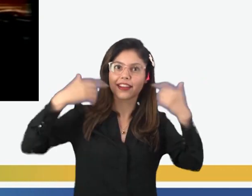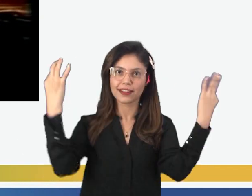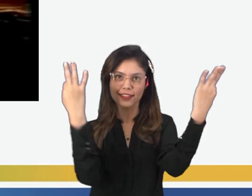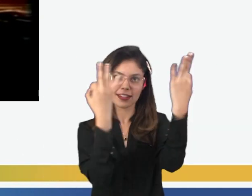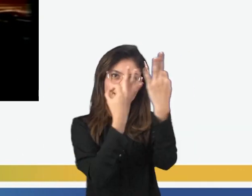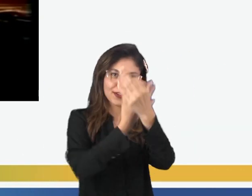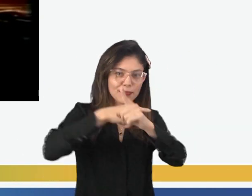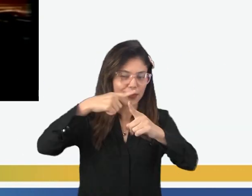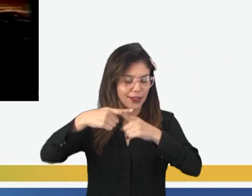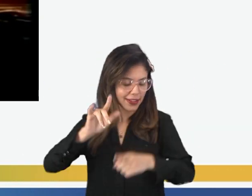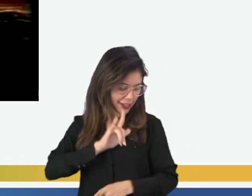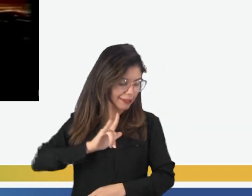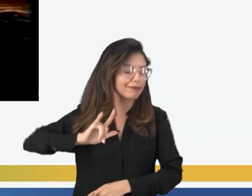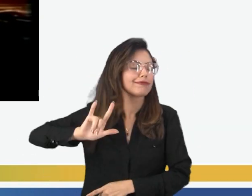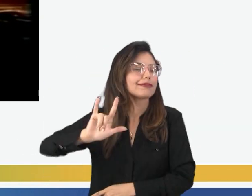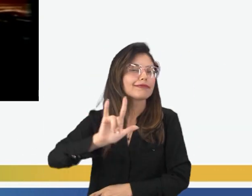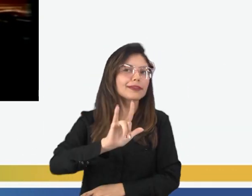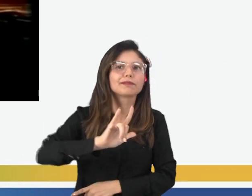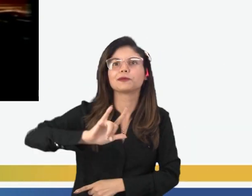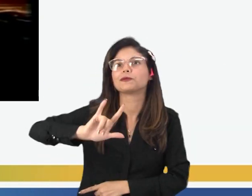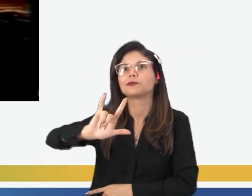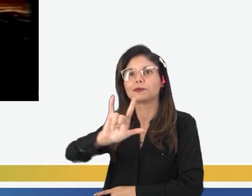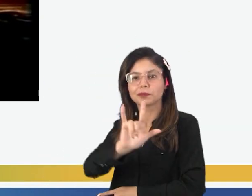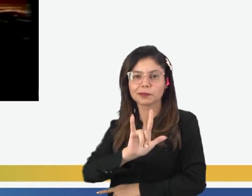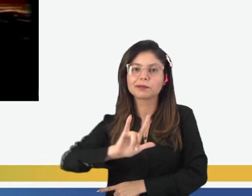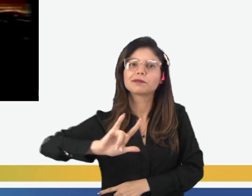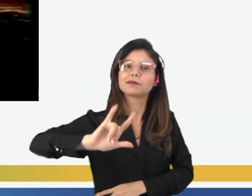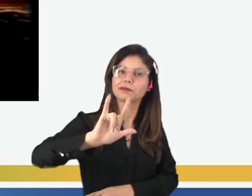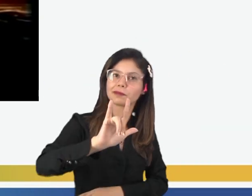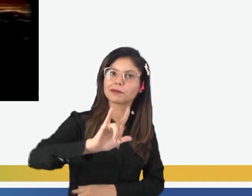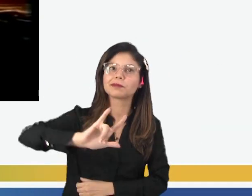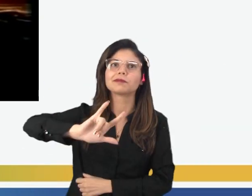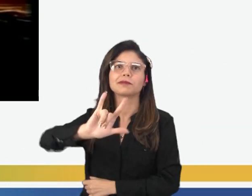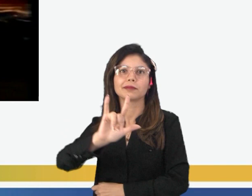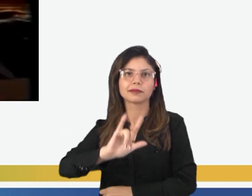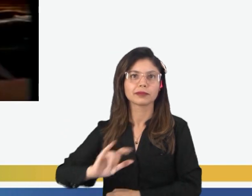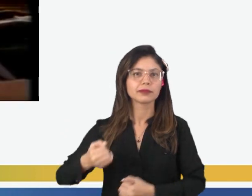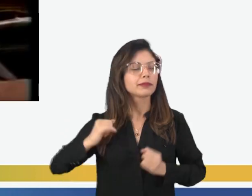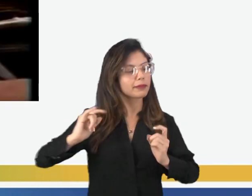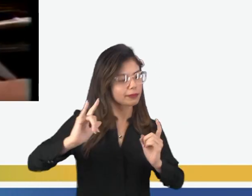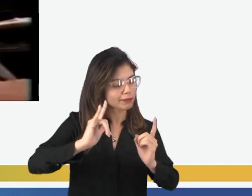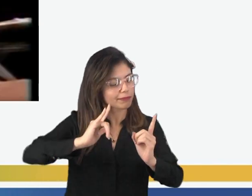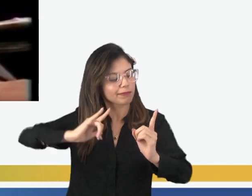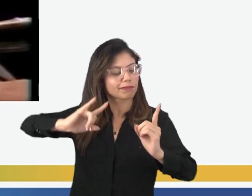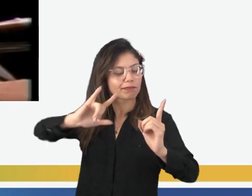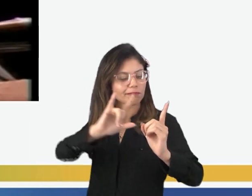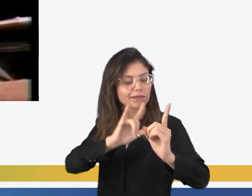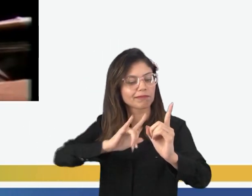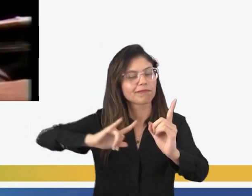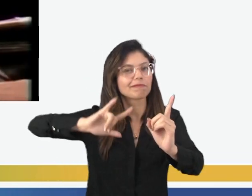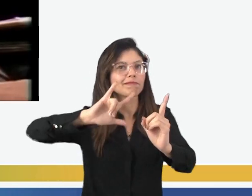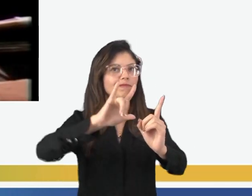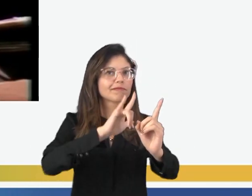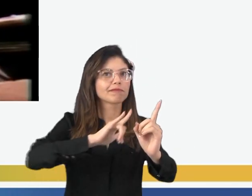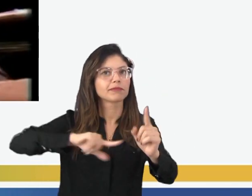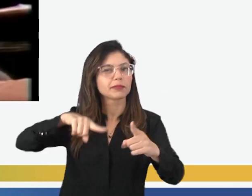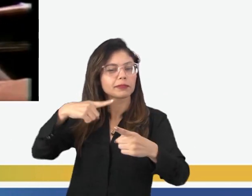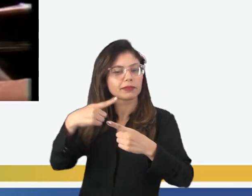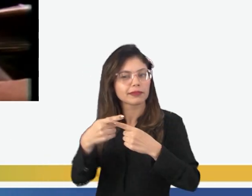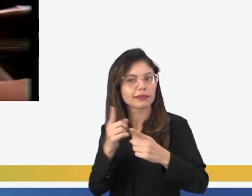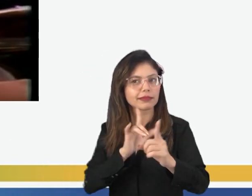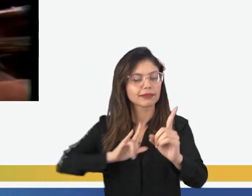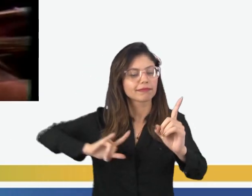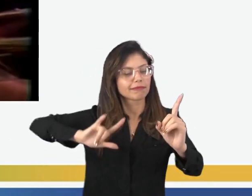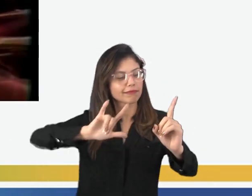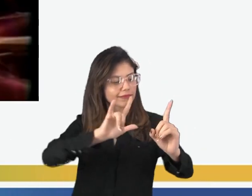fica mais lindo por causa do amor, por causa do amor,